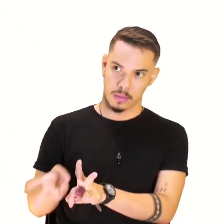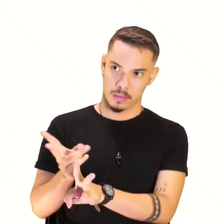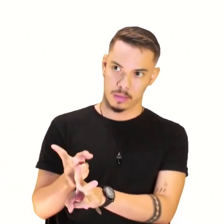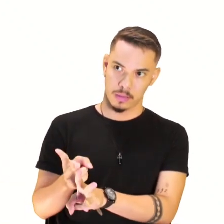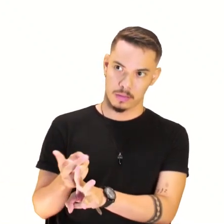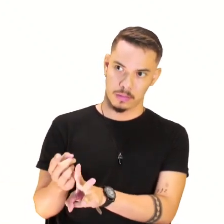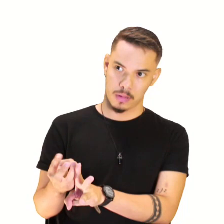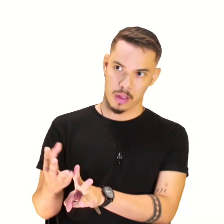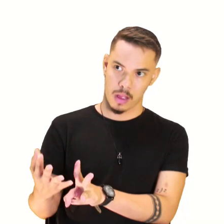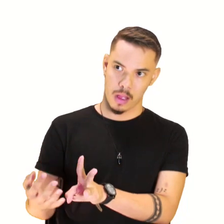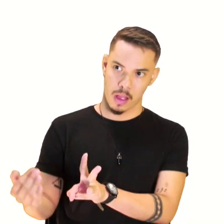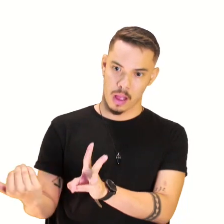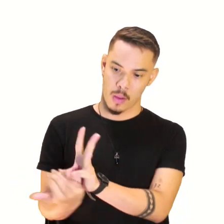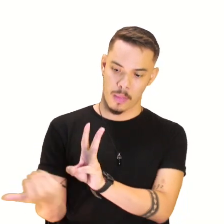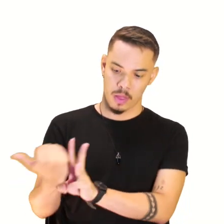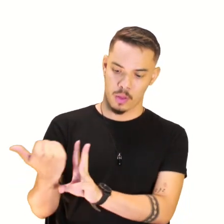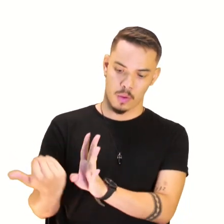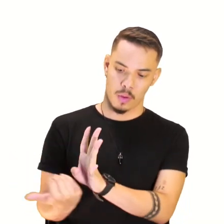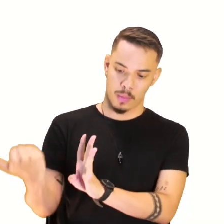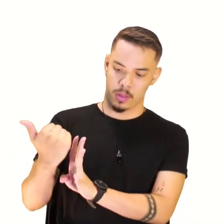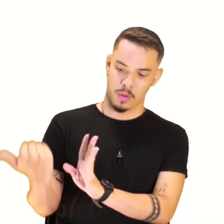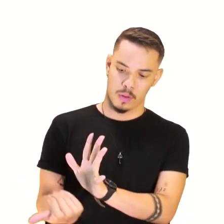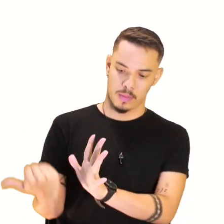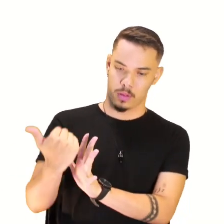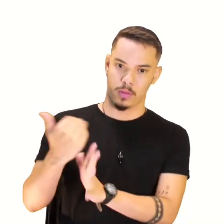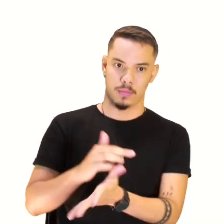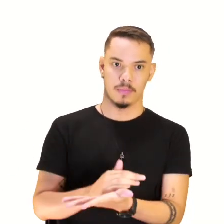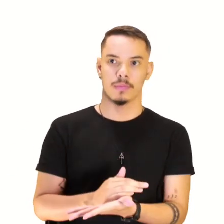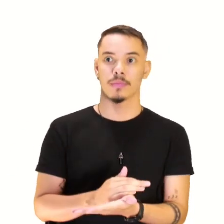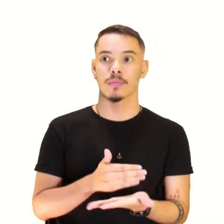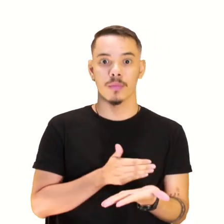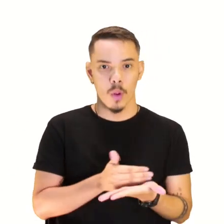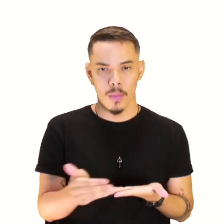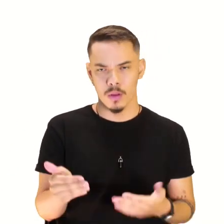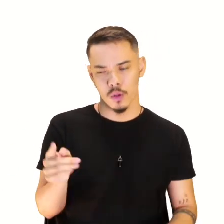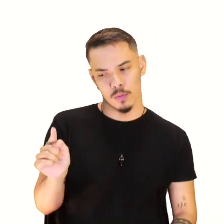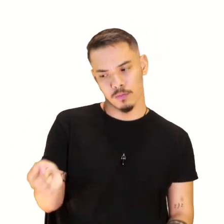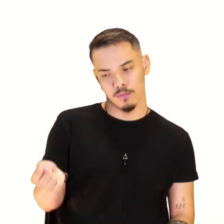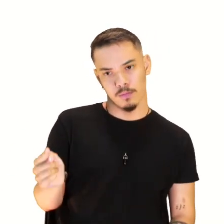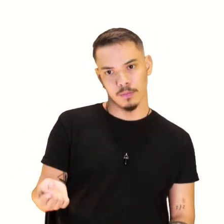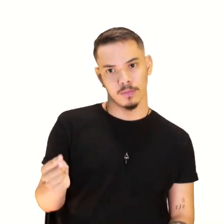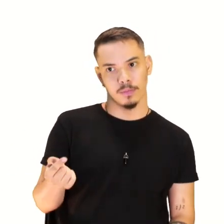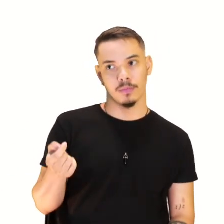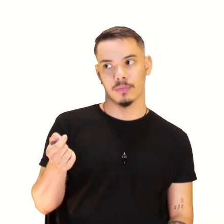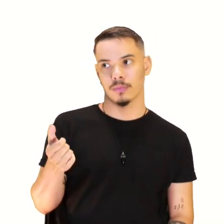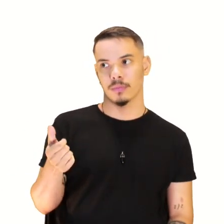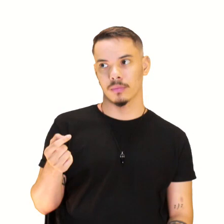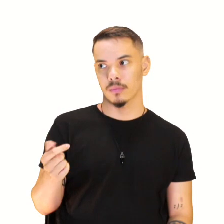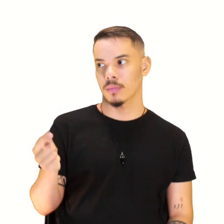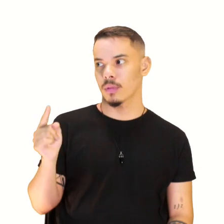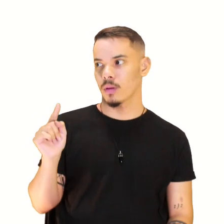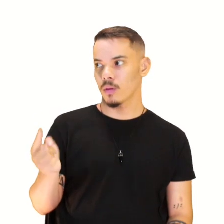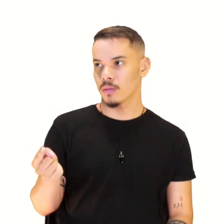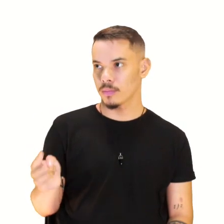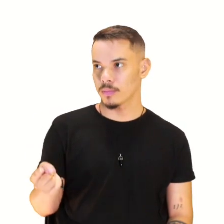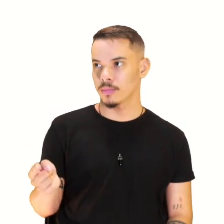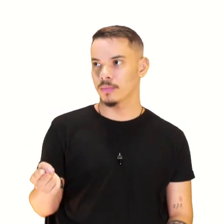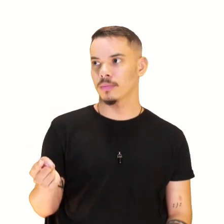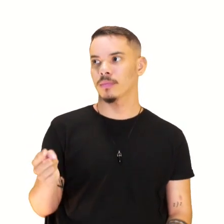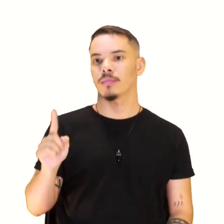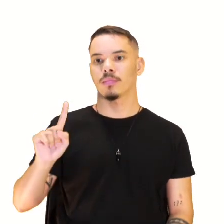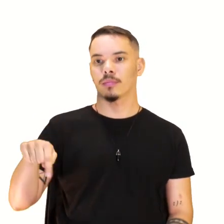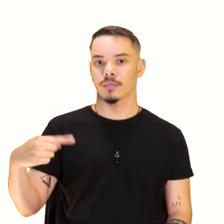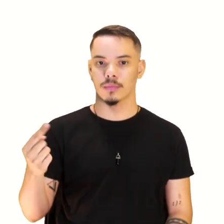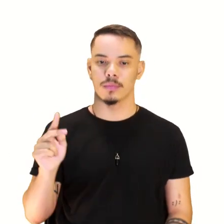Um jeito tranquilo de economizar, né? A princípio, começou suave, começou bem tranquilo, guardando só R$1, aí depois